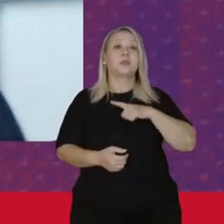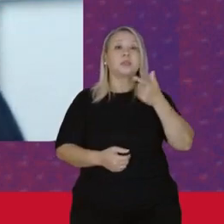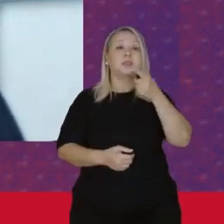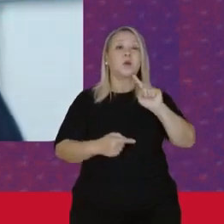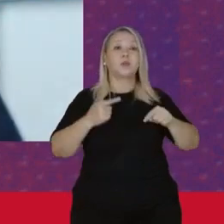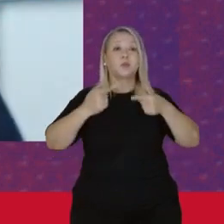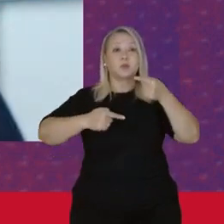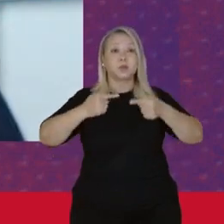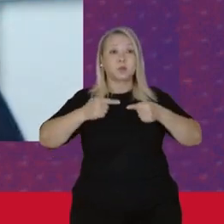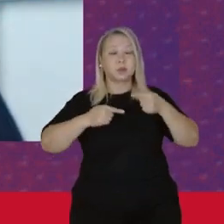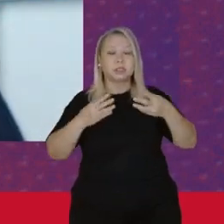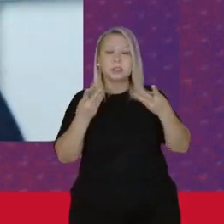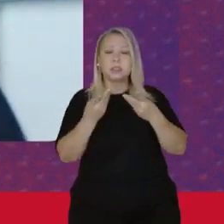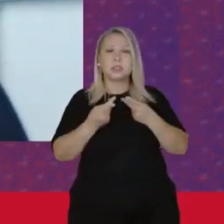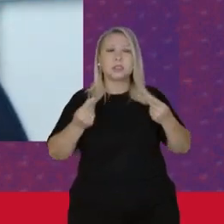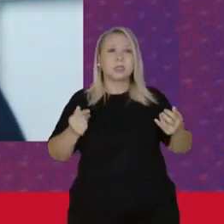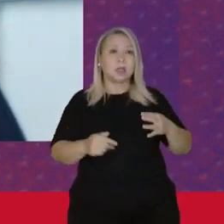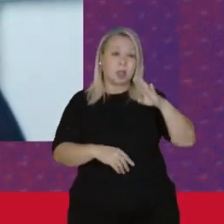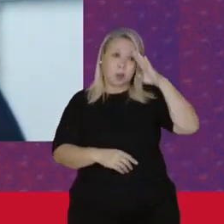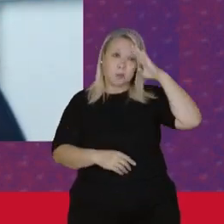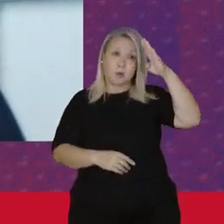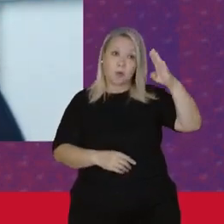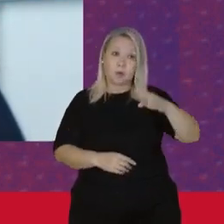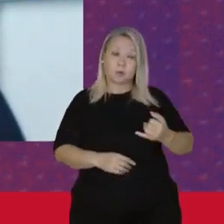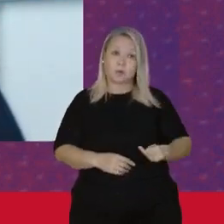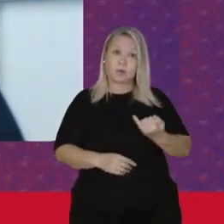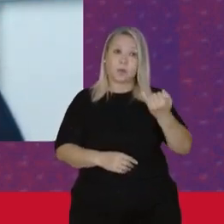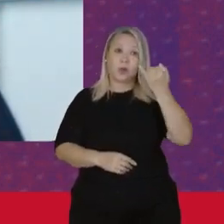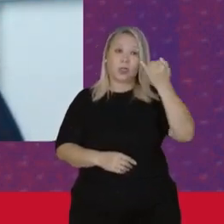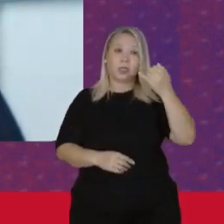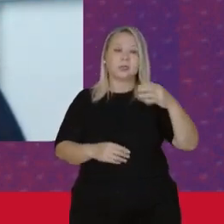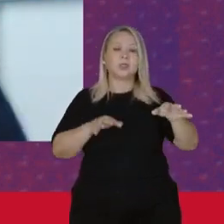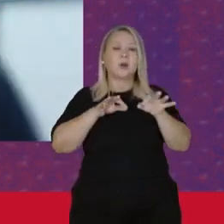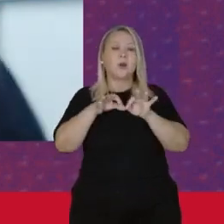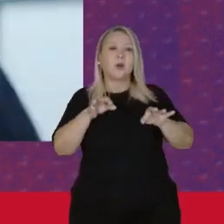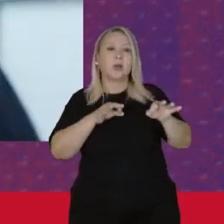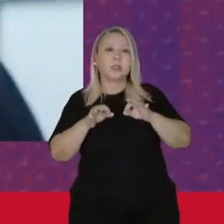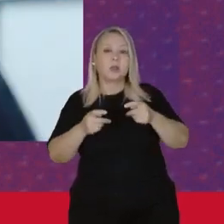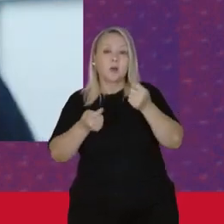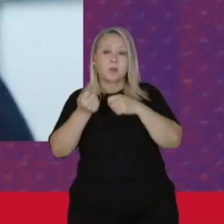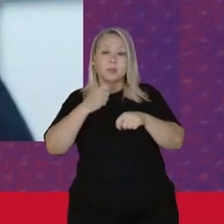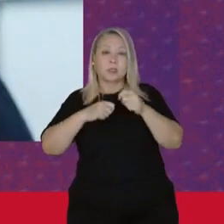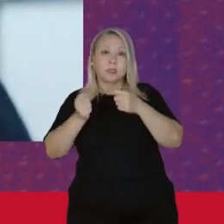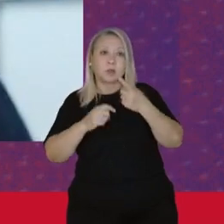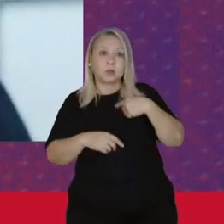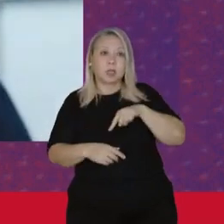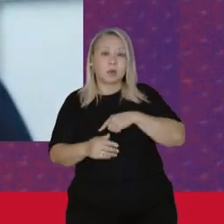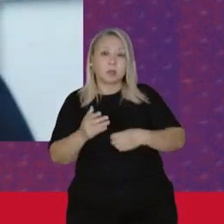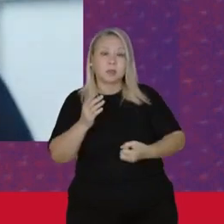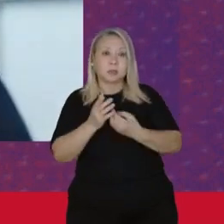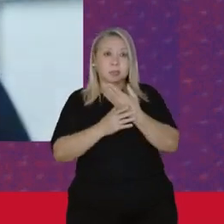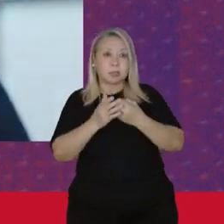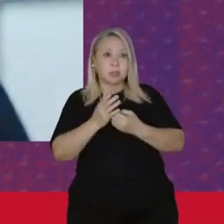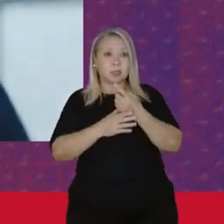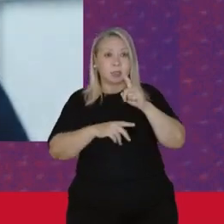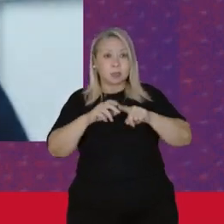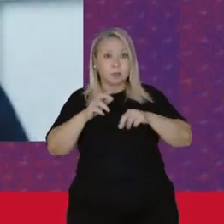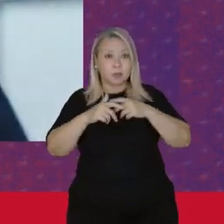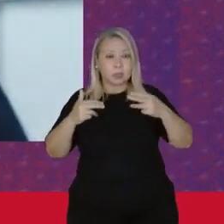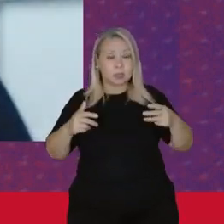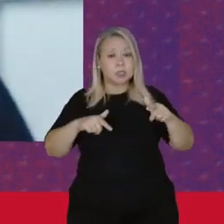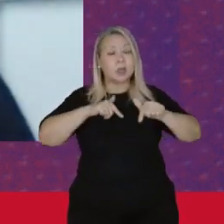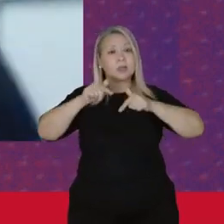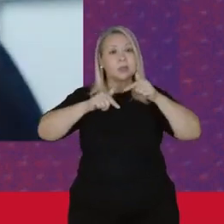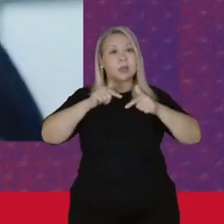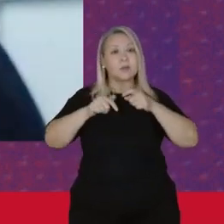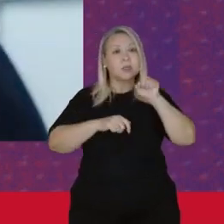que são políticas essenciais, como, por exemplo, a questão da organização e comercialização da nossa produção. E tem as tarefas